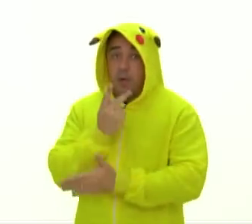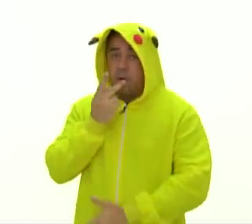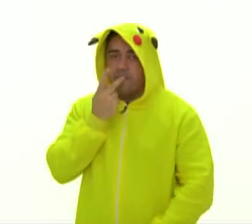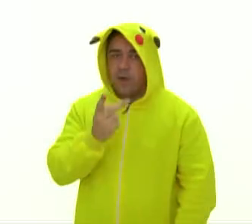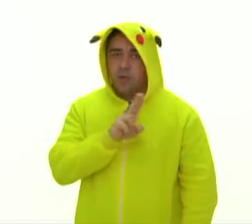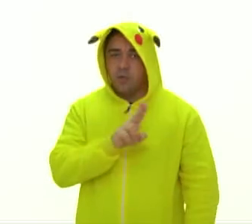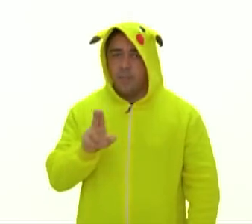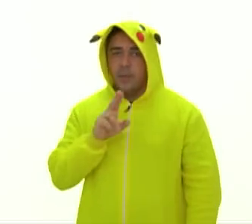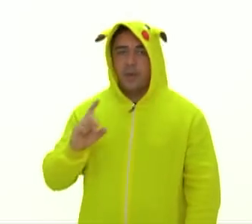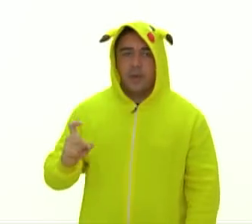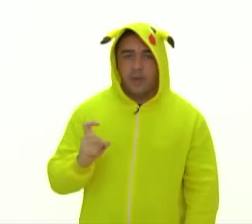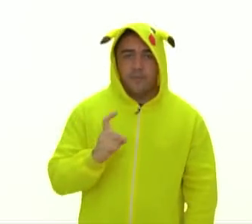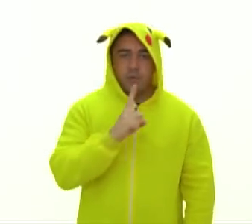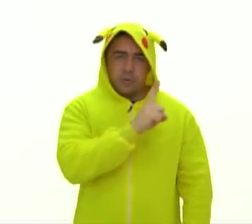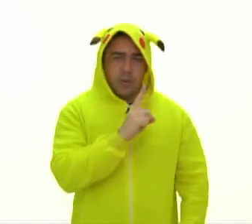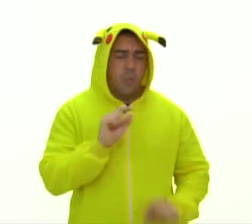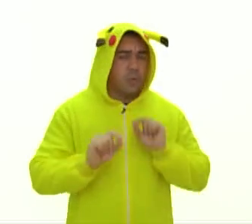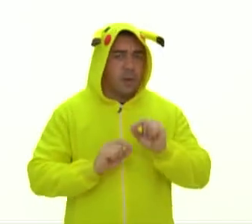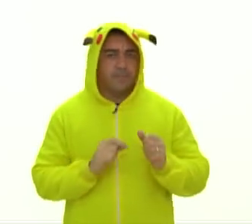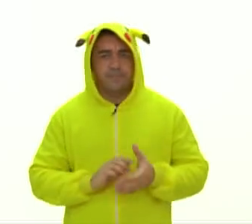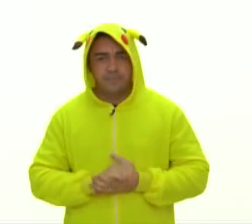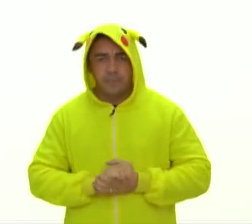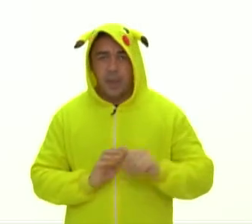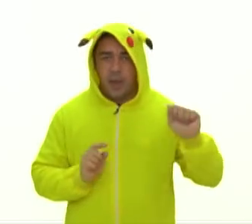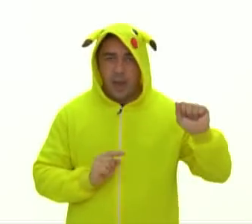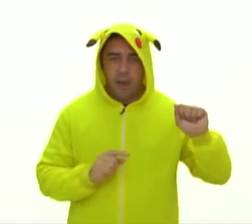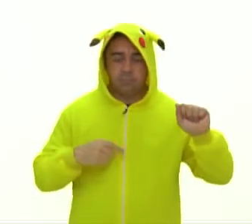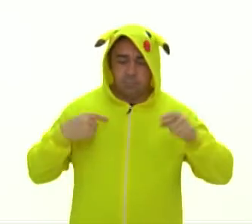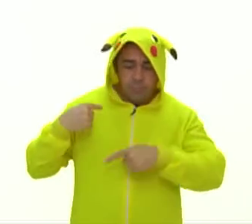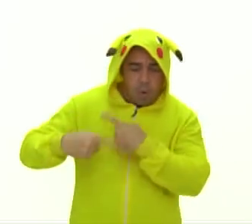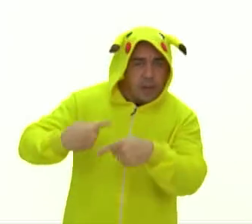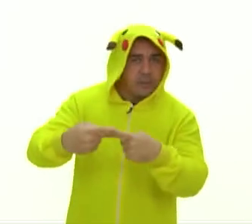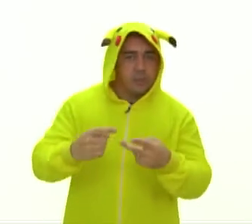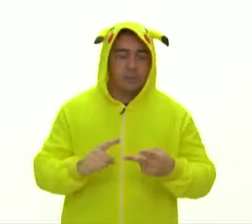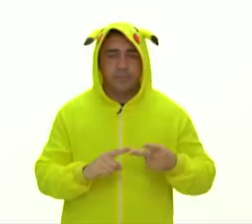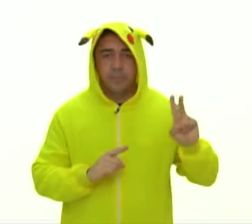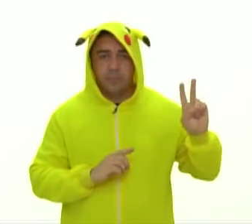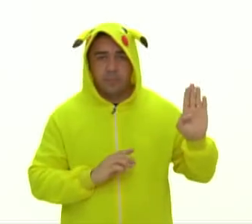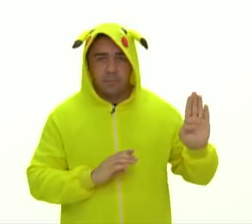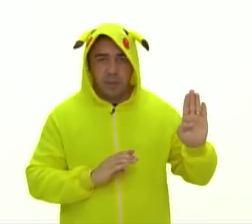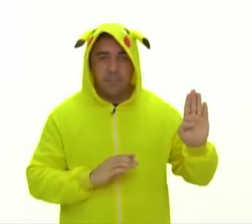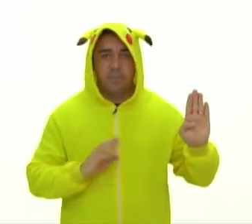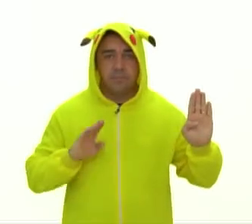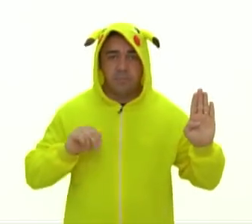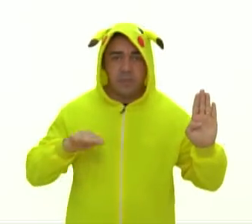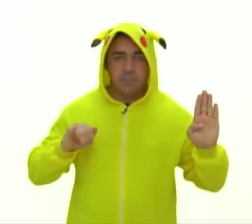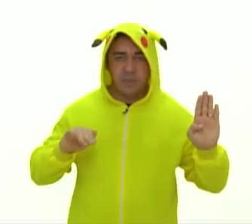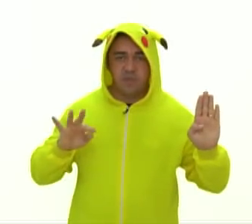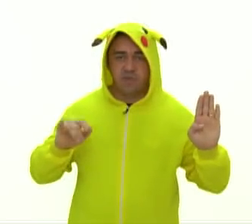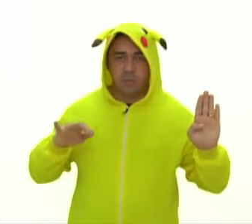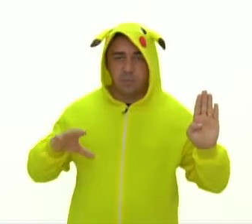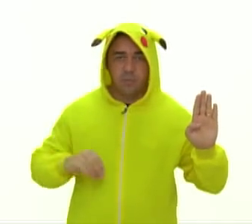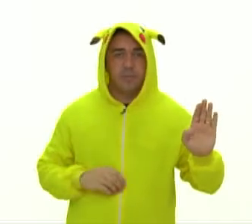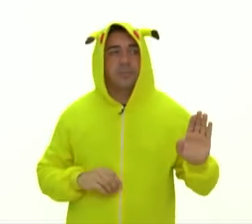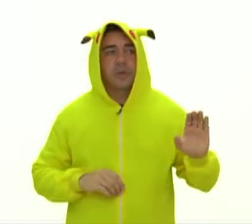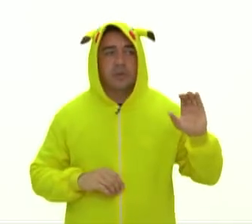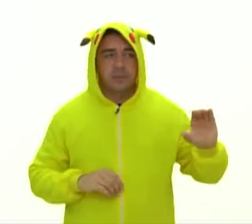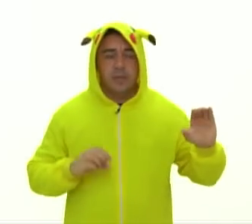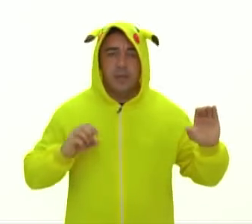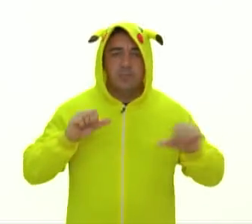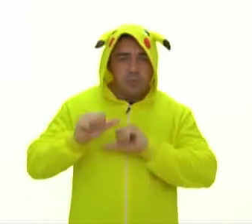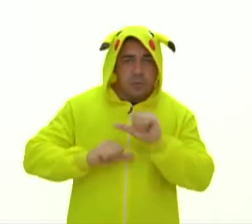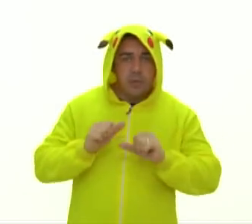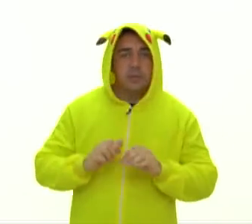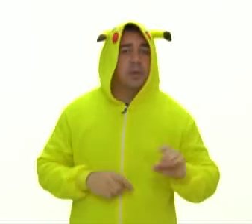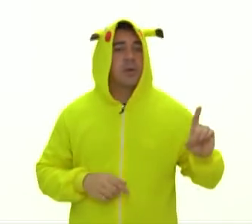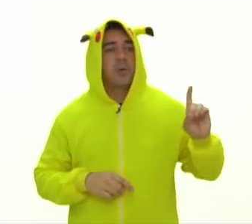de evolução pela franquia? Letra A, progressão. Letra B, mimetismo. Letra C, metamorfose. Ou letra